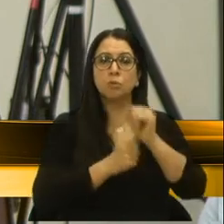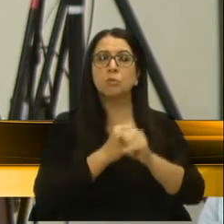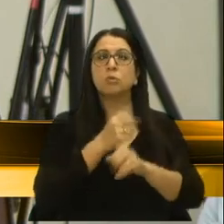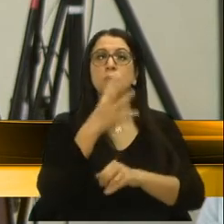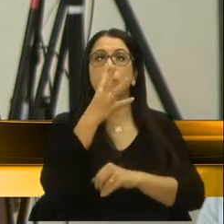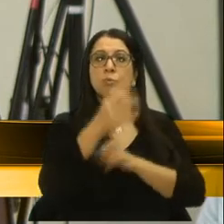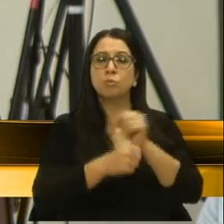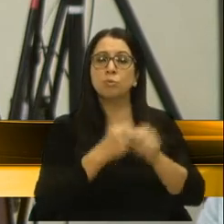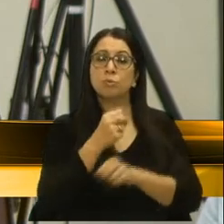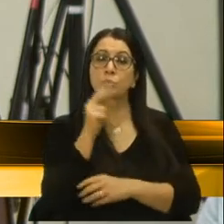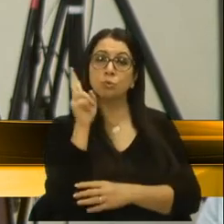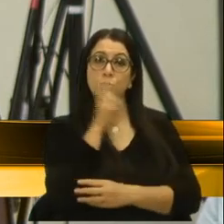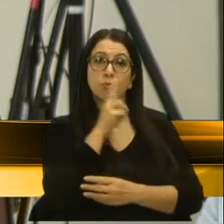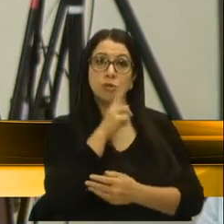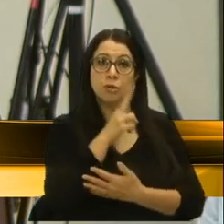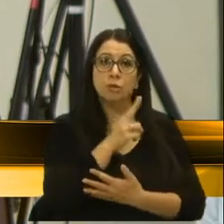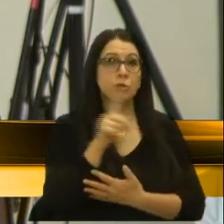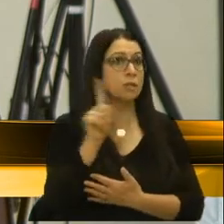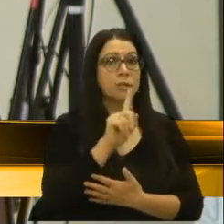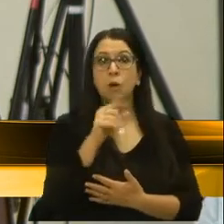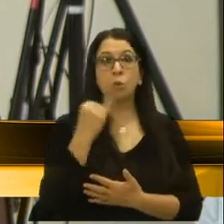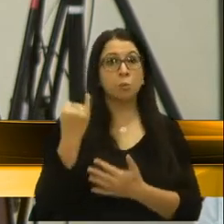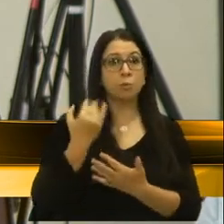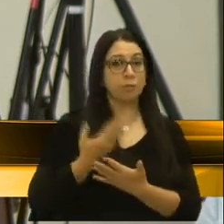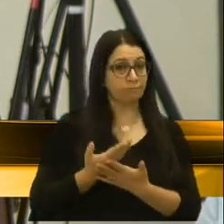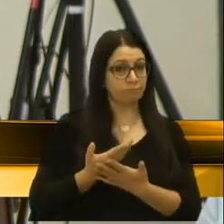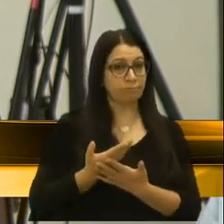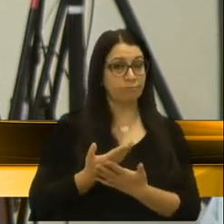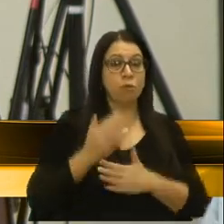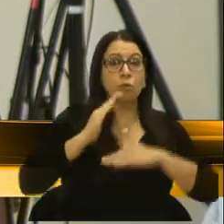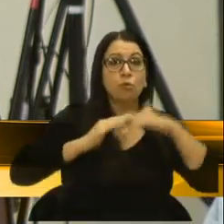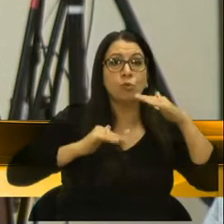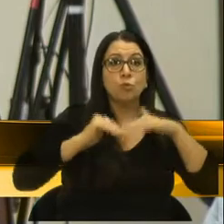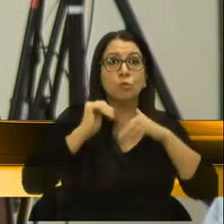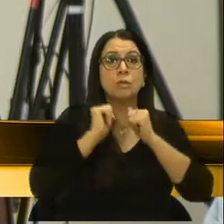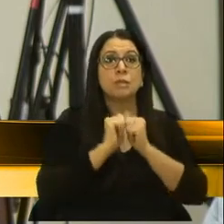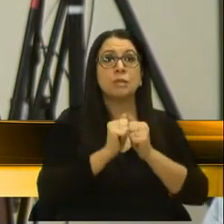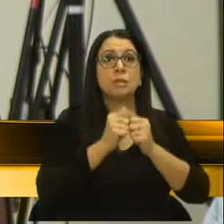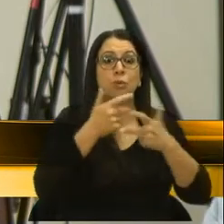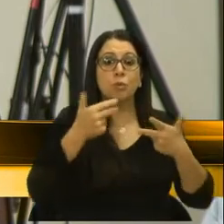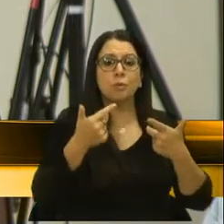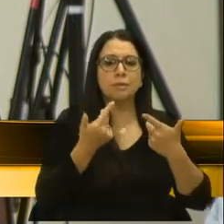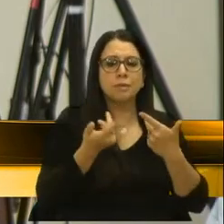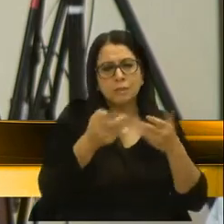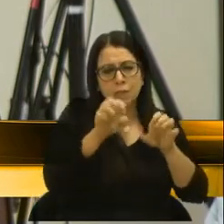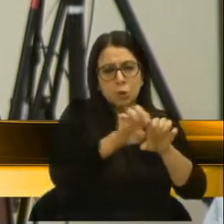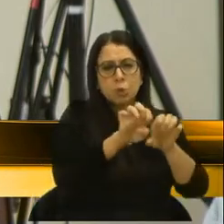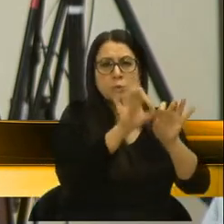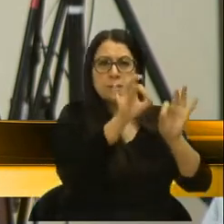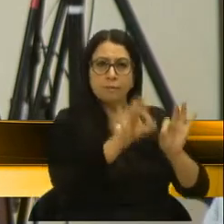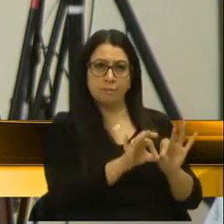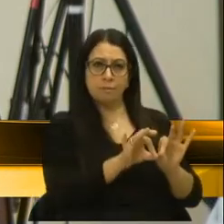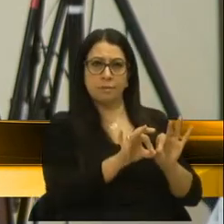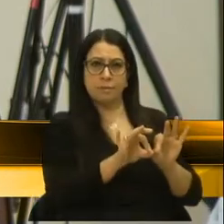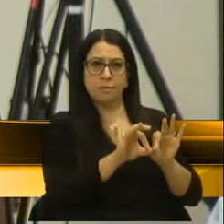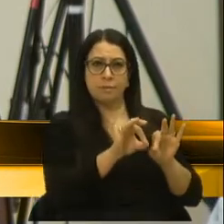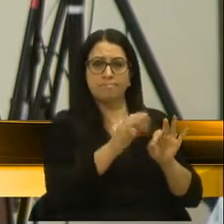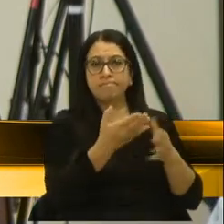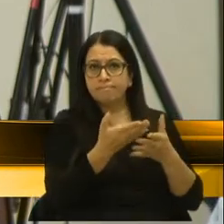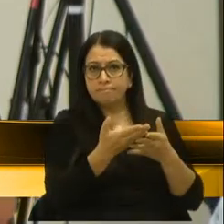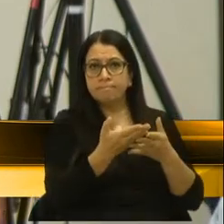e no urgente e não no importante, de construir coisas estruturantes. Está mais do